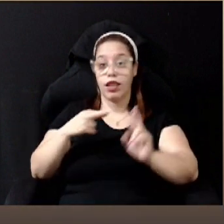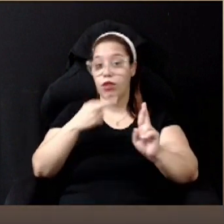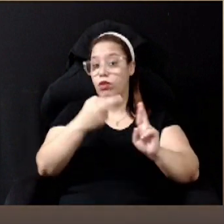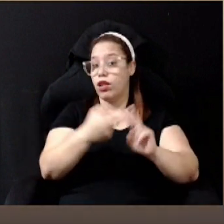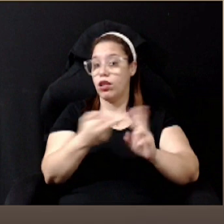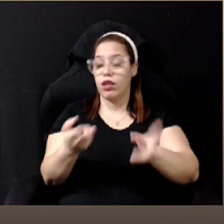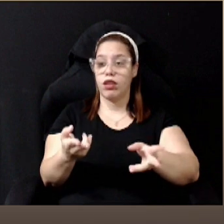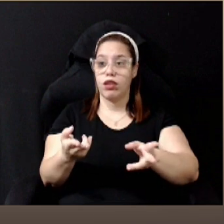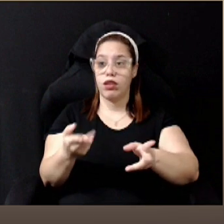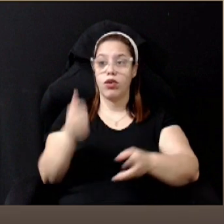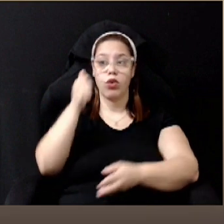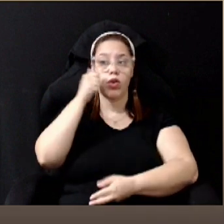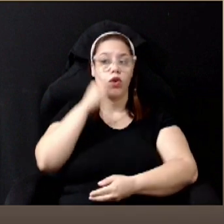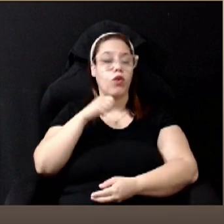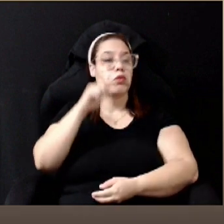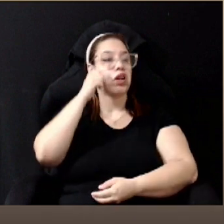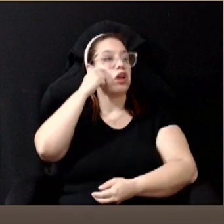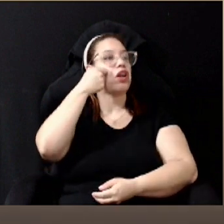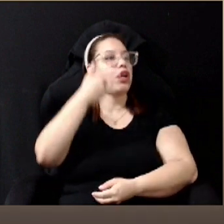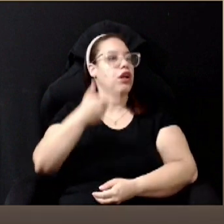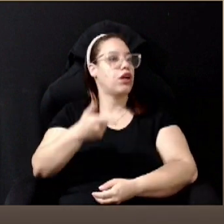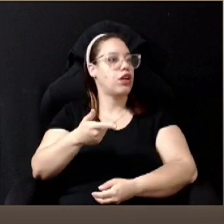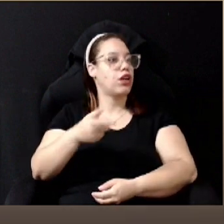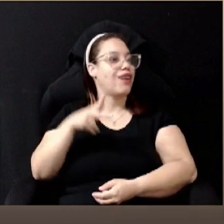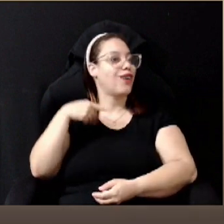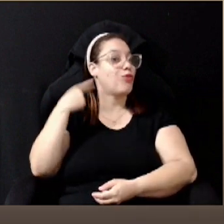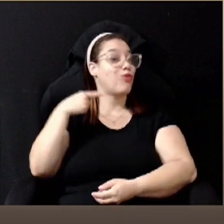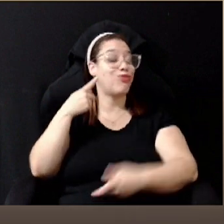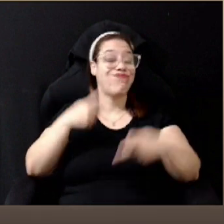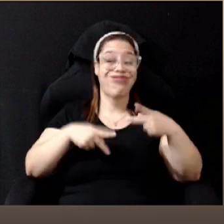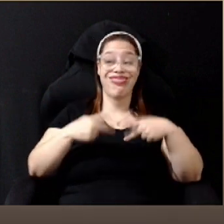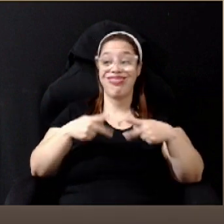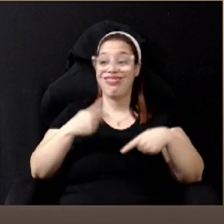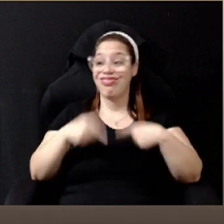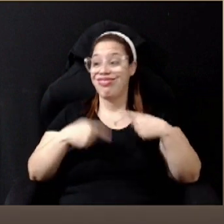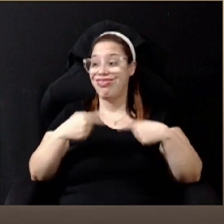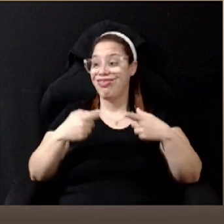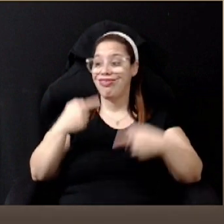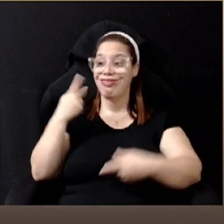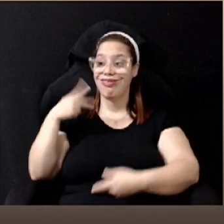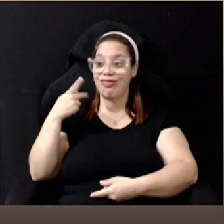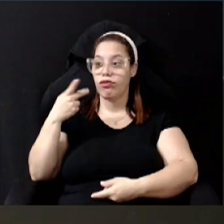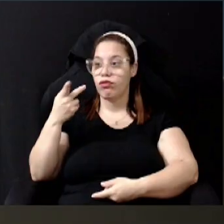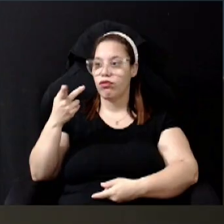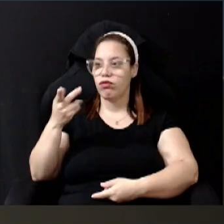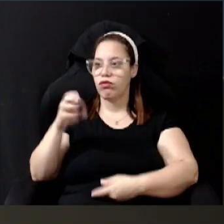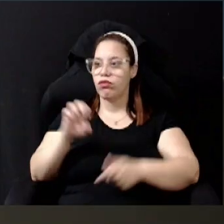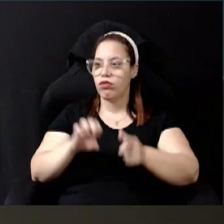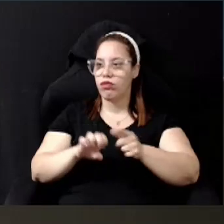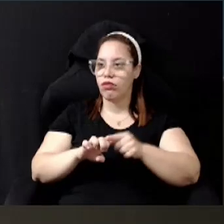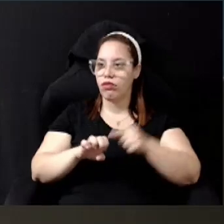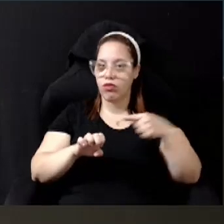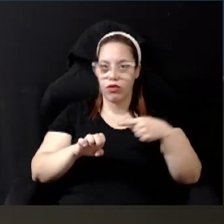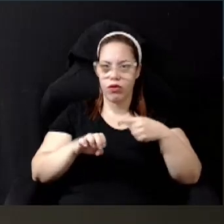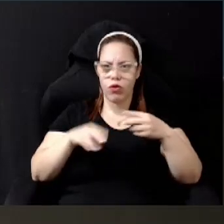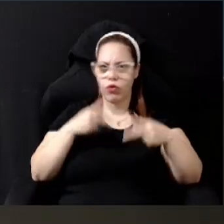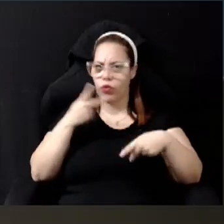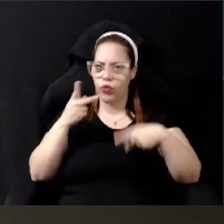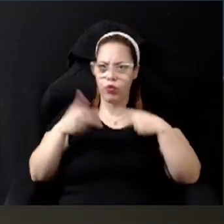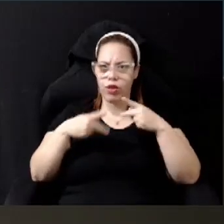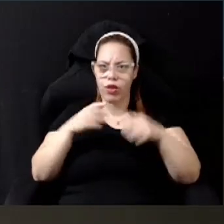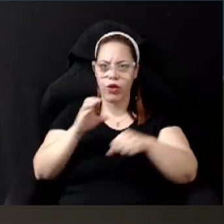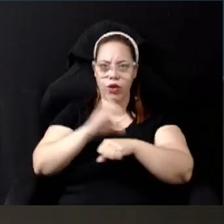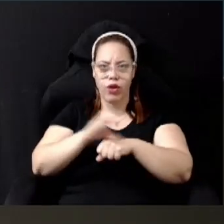feminina negra na política, né? A gente vê grandes empresárias falando, dando curso disso.